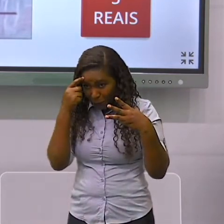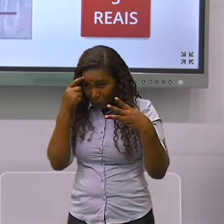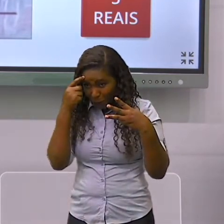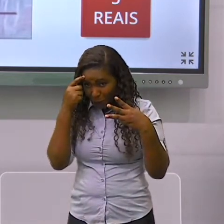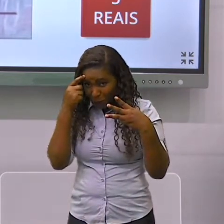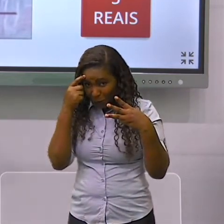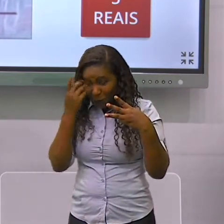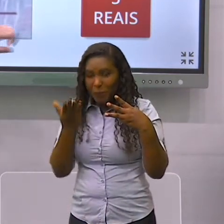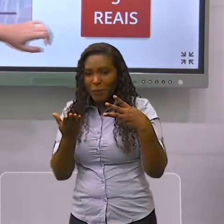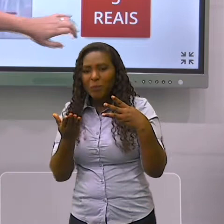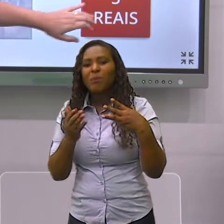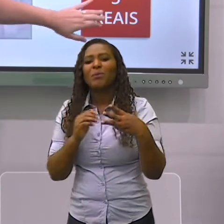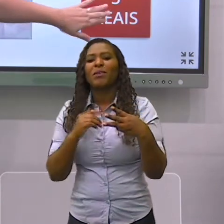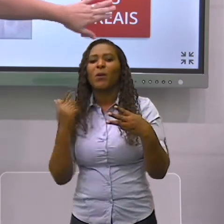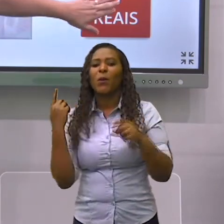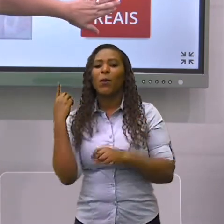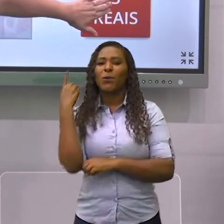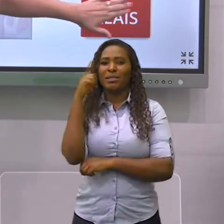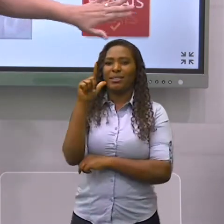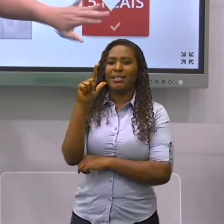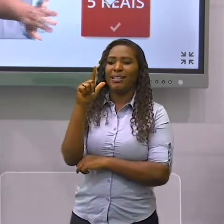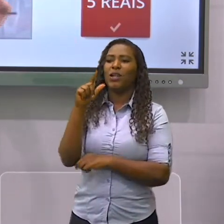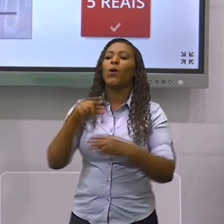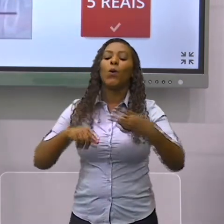Descobriram? Vamos colocar aqui então,